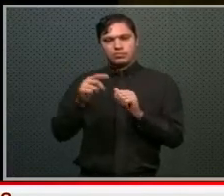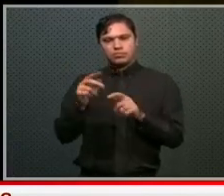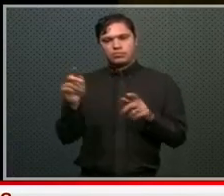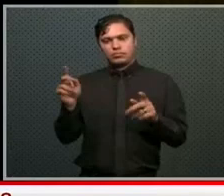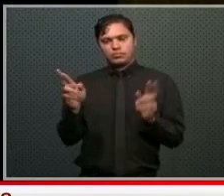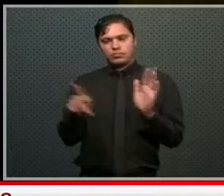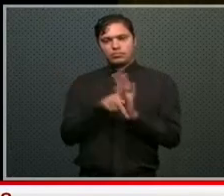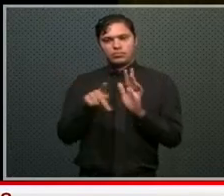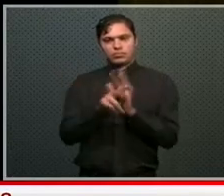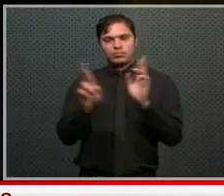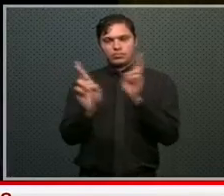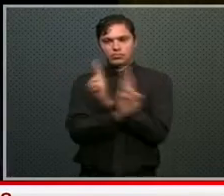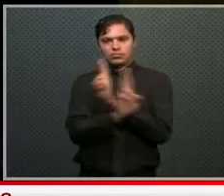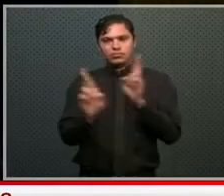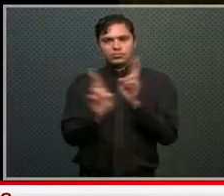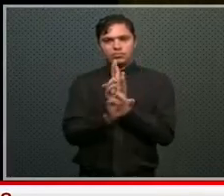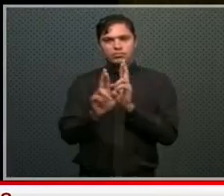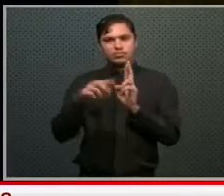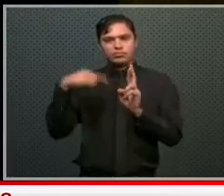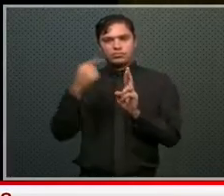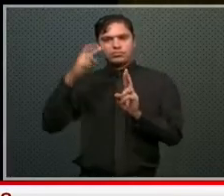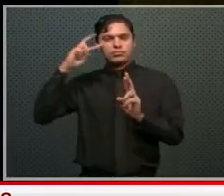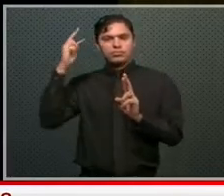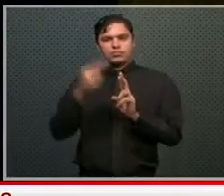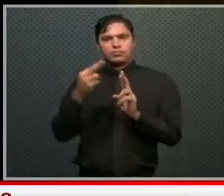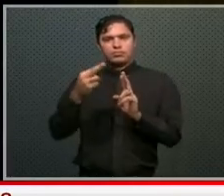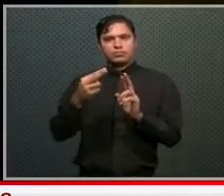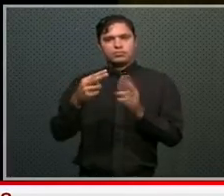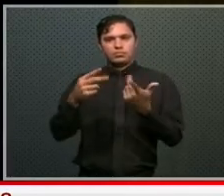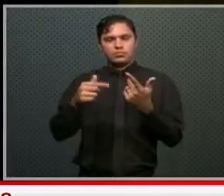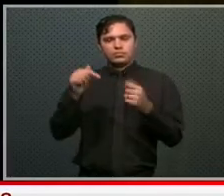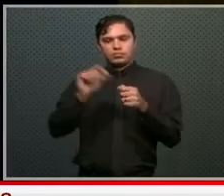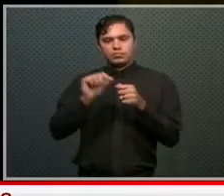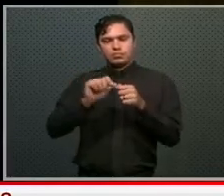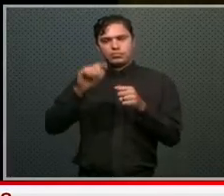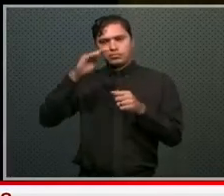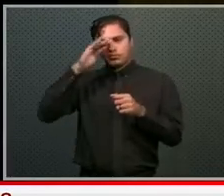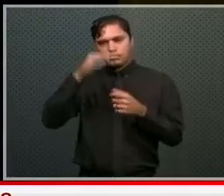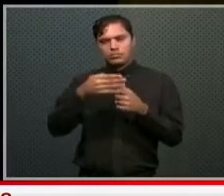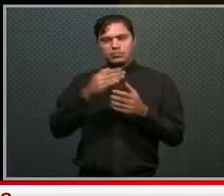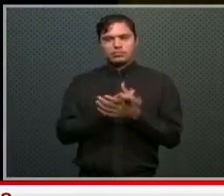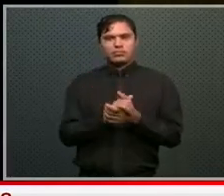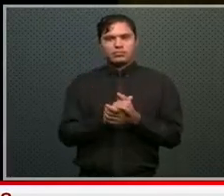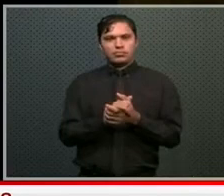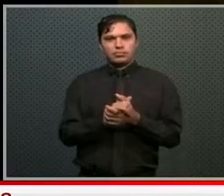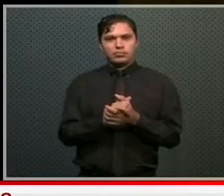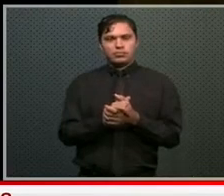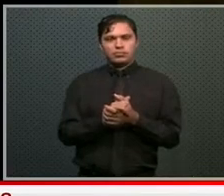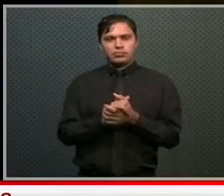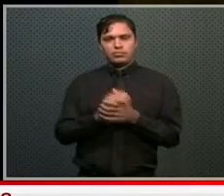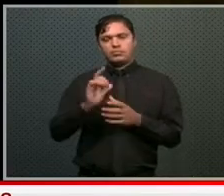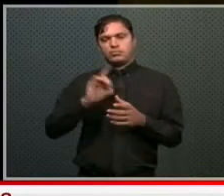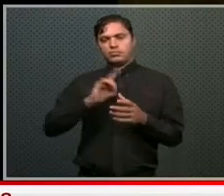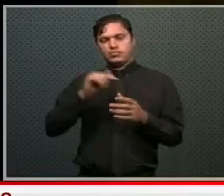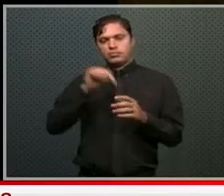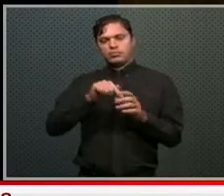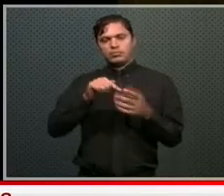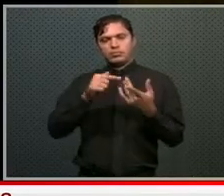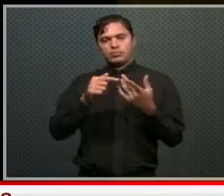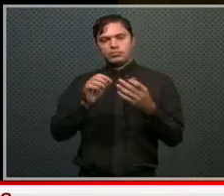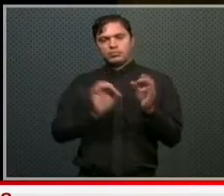regionais Se a gente fosse considerar algumas cadeias prioritárias que aqui foram mencionadas bastor que o Dutra viesse aqui Ser Reconhecido